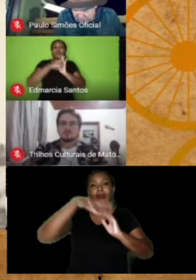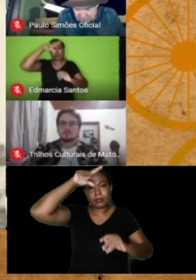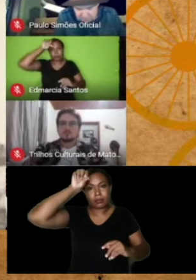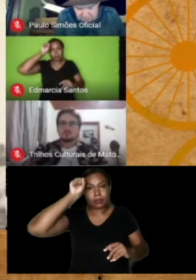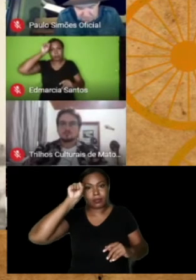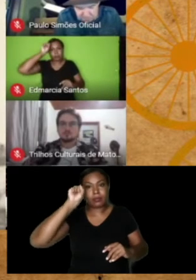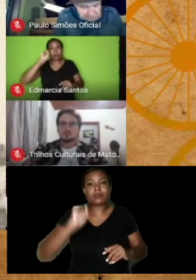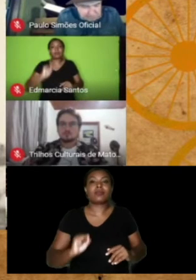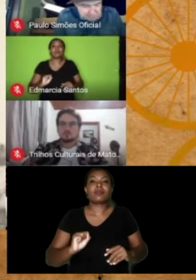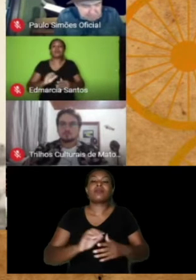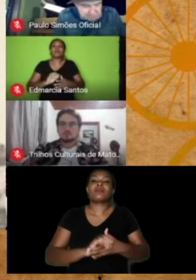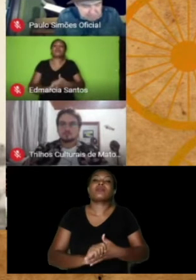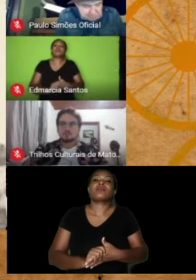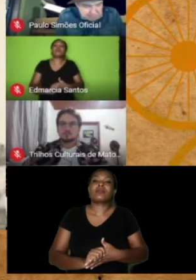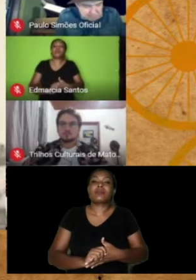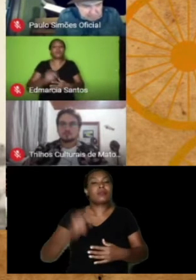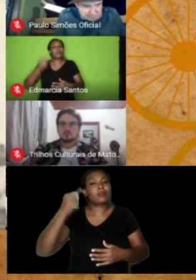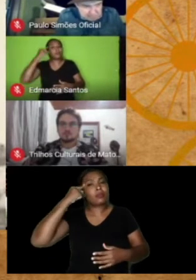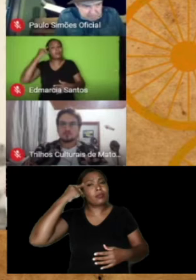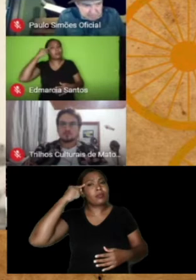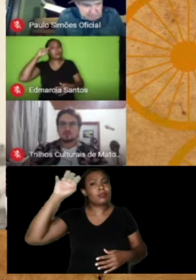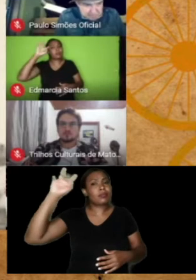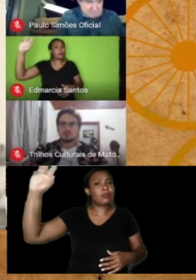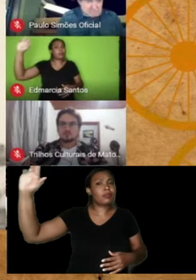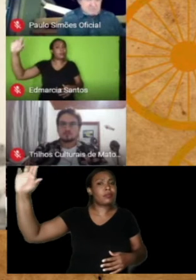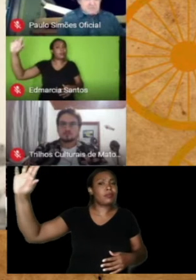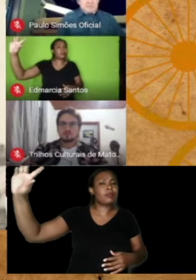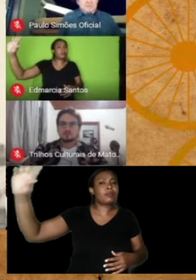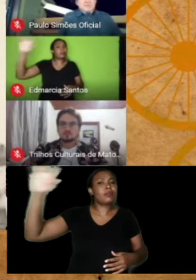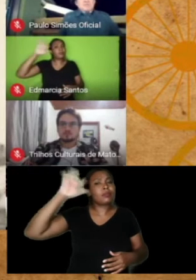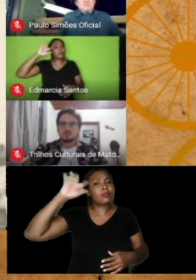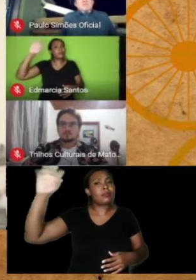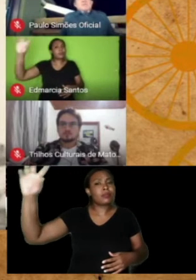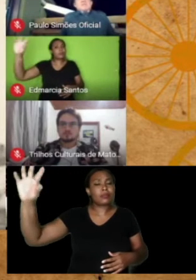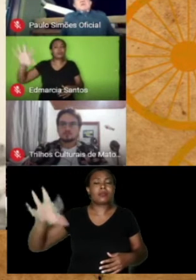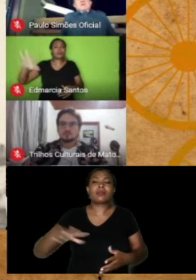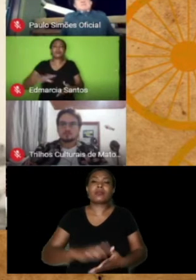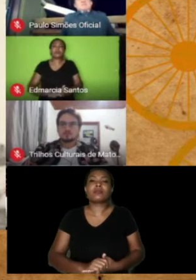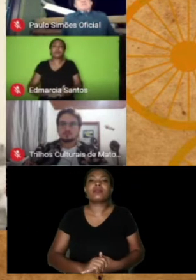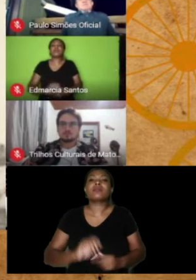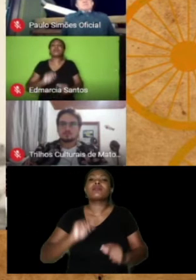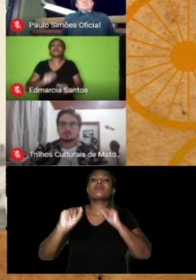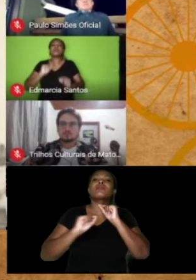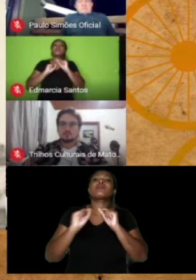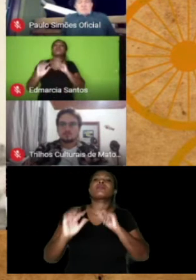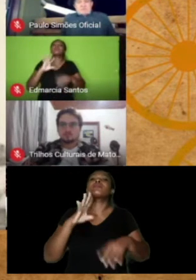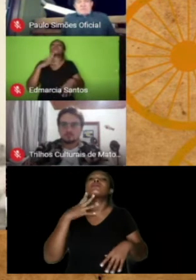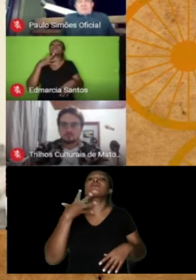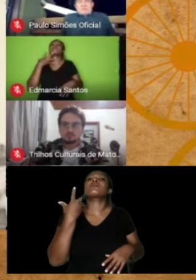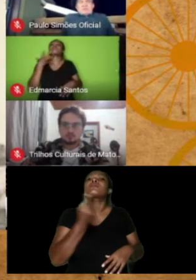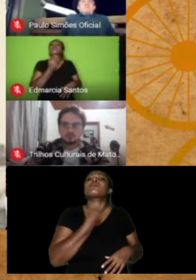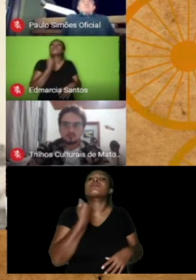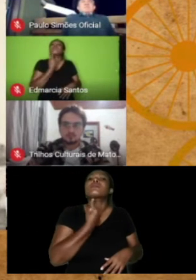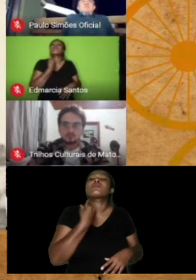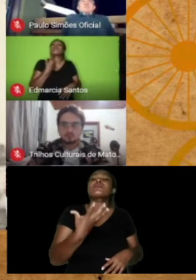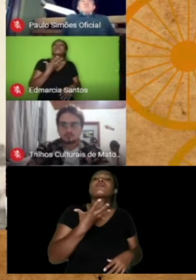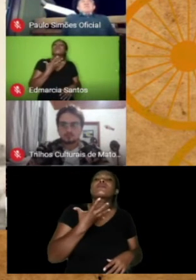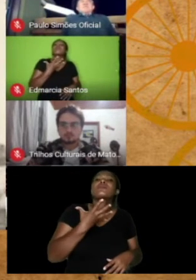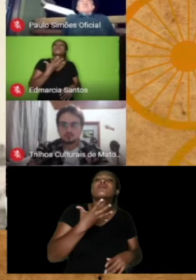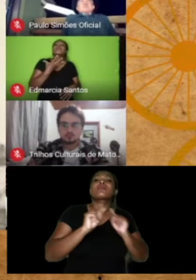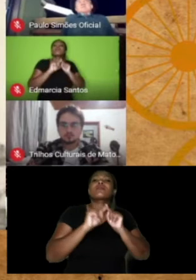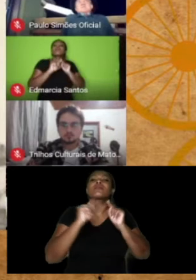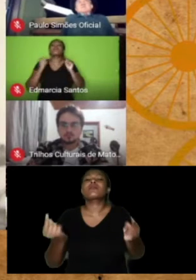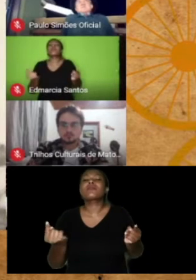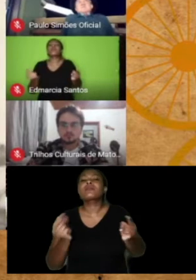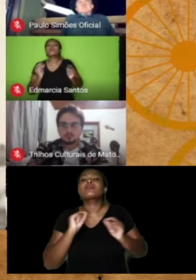nós devemos pensar é refletir muito bem sobre o que nós queremos, né? Mas